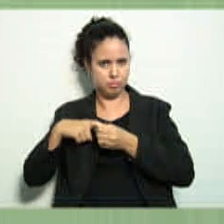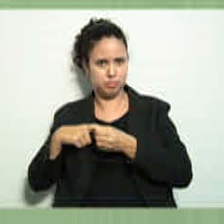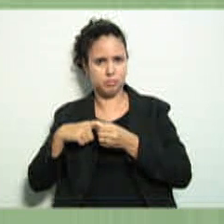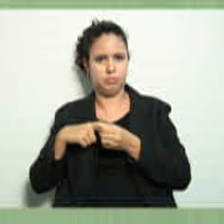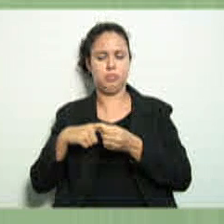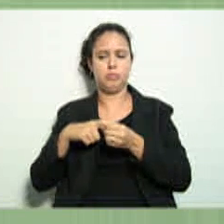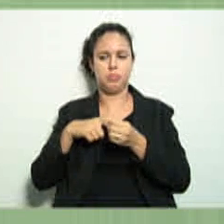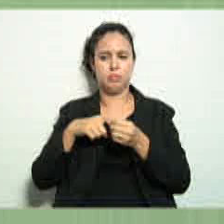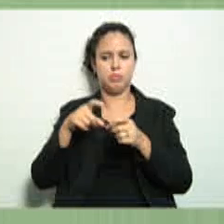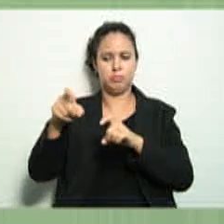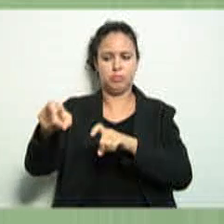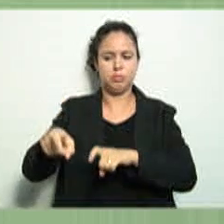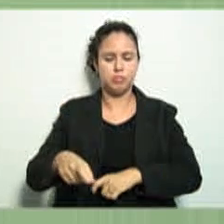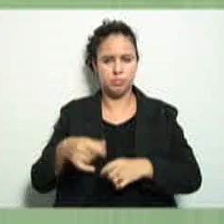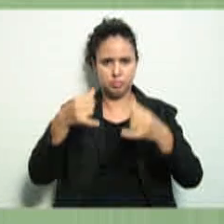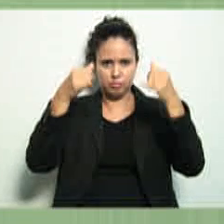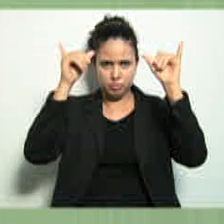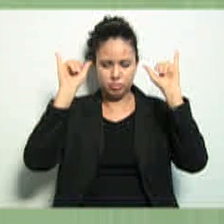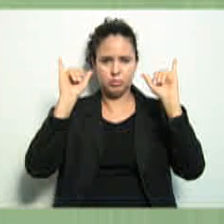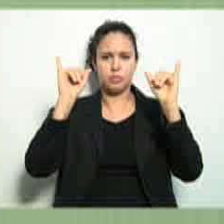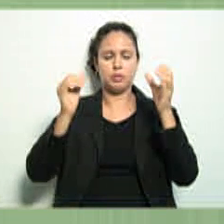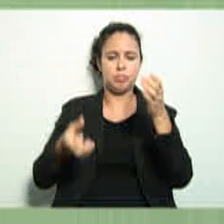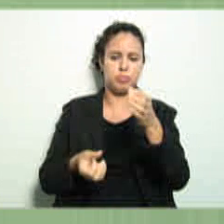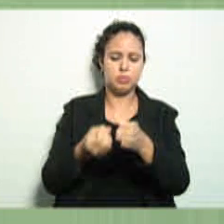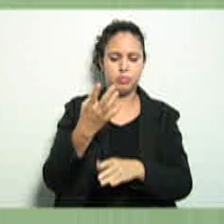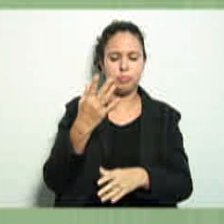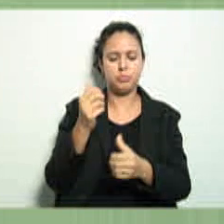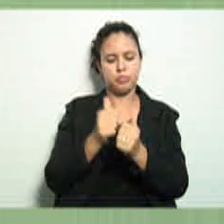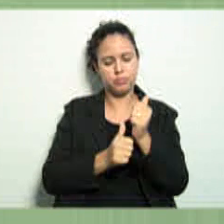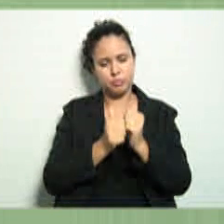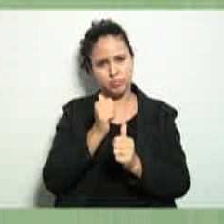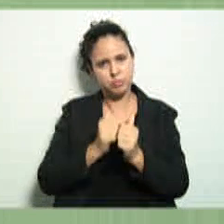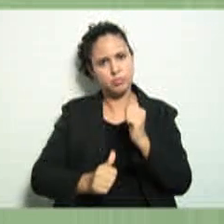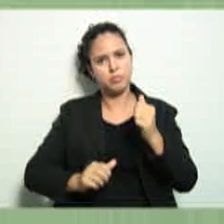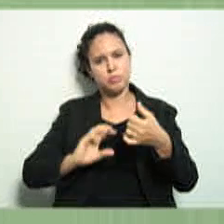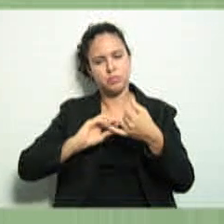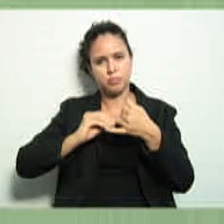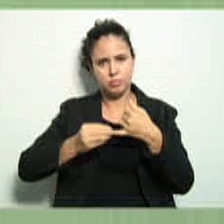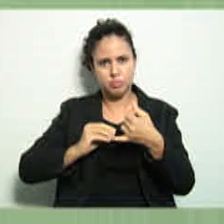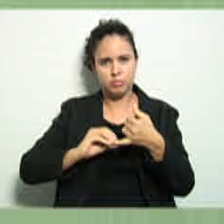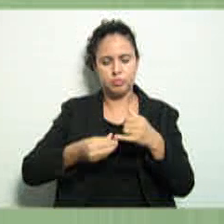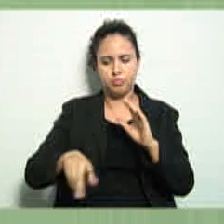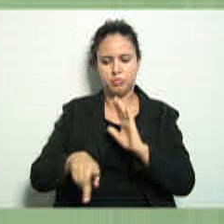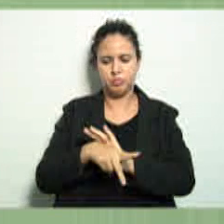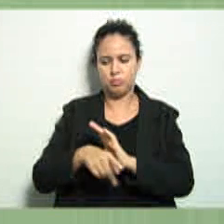de arroz e feijão, que dependem da plantação, da agricultura.